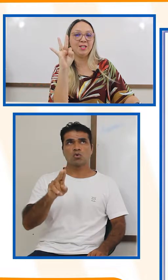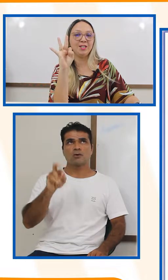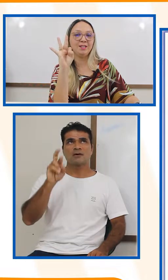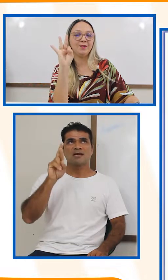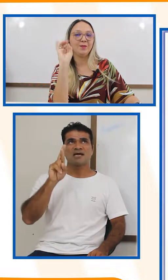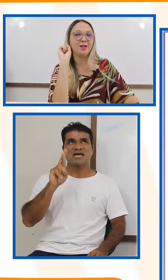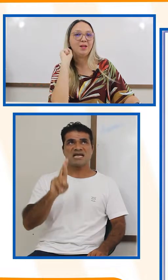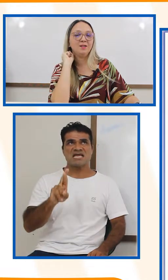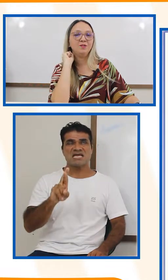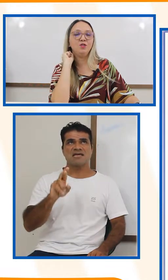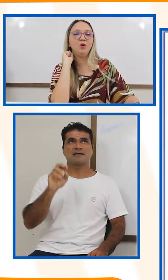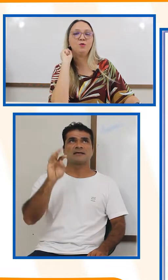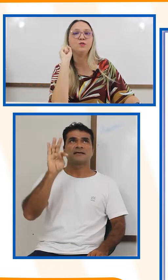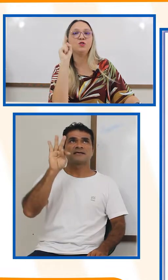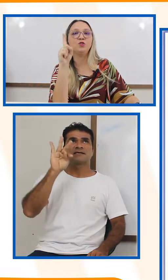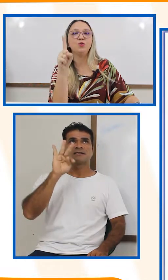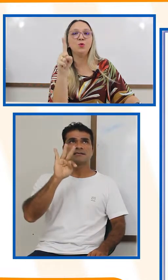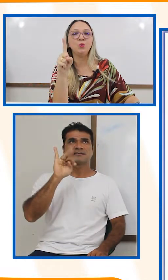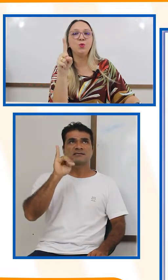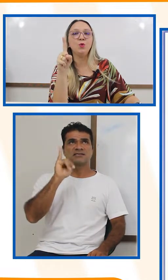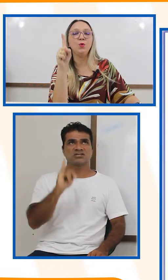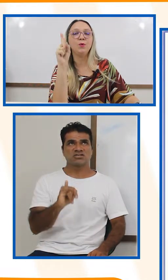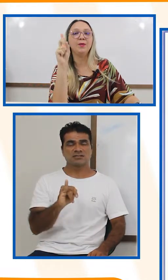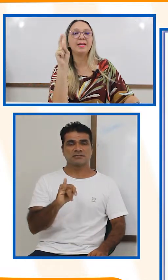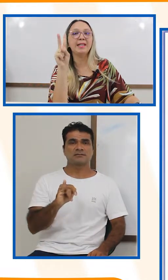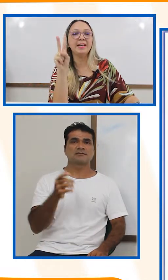Juriti. De novo,